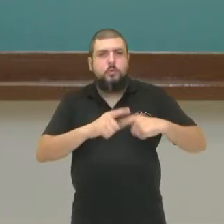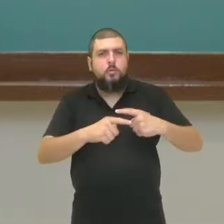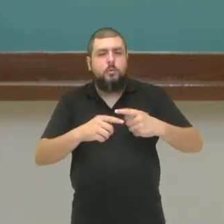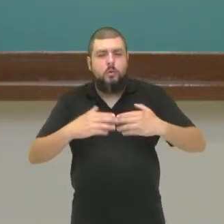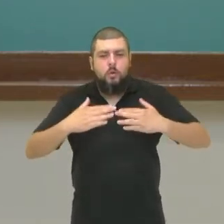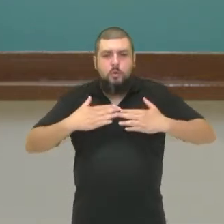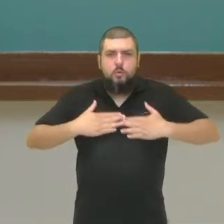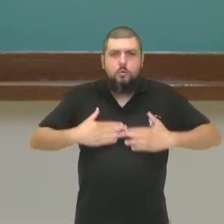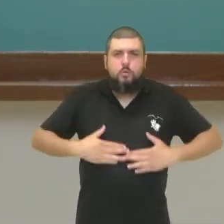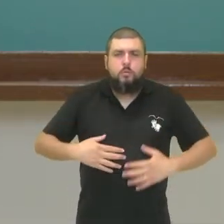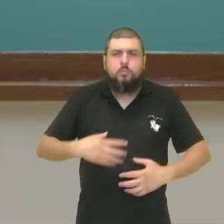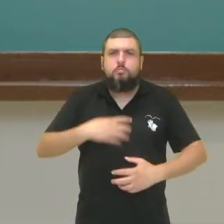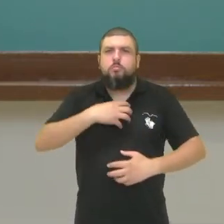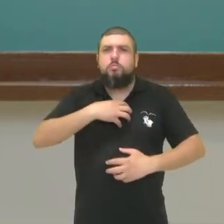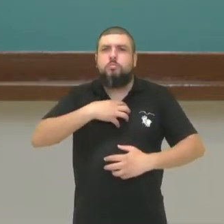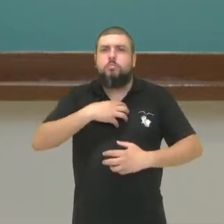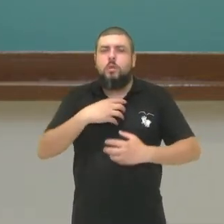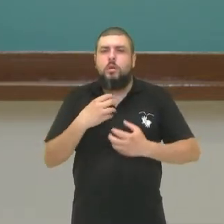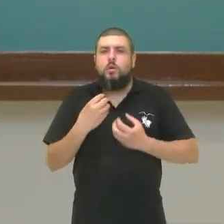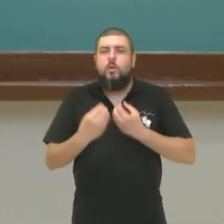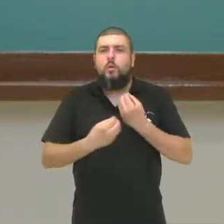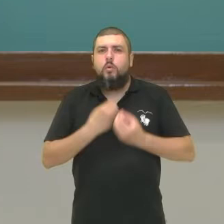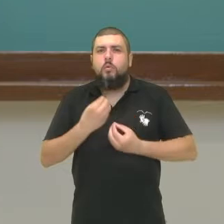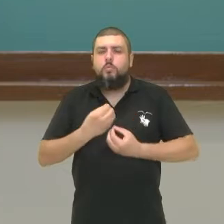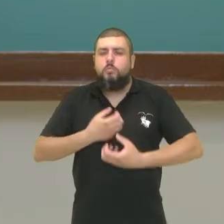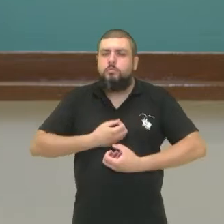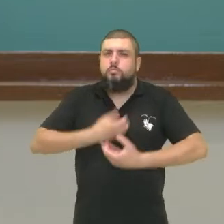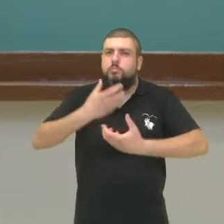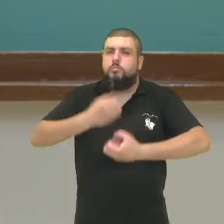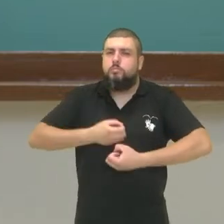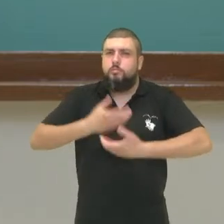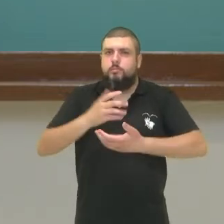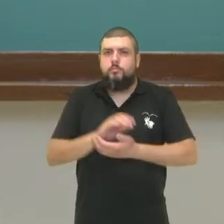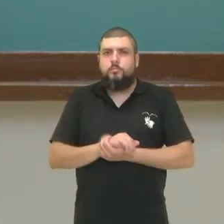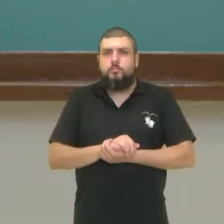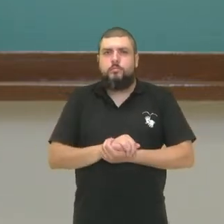a ampliação da expressividade.